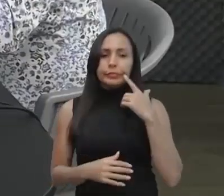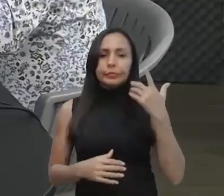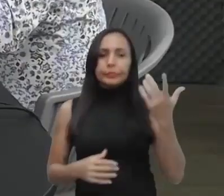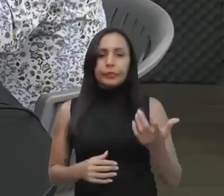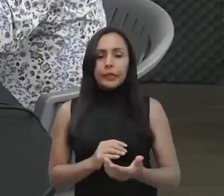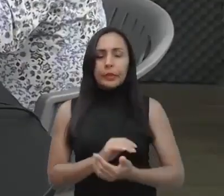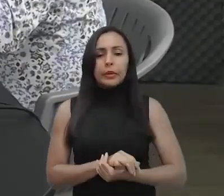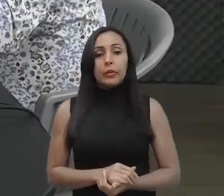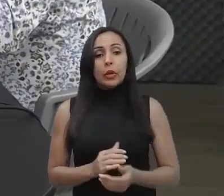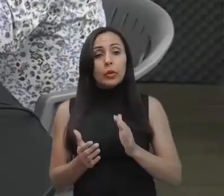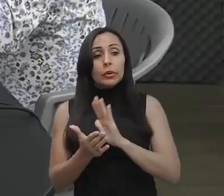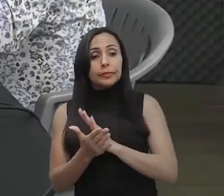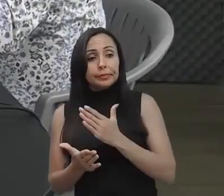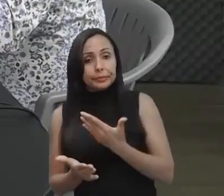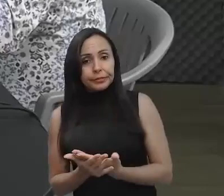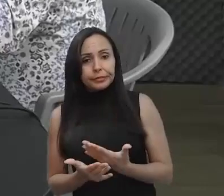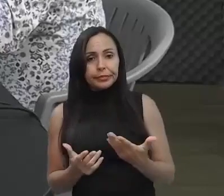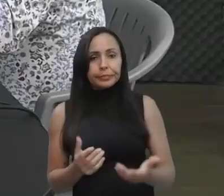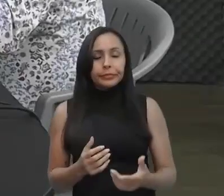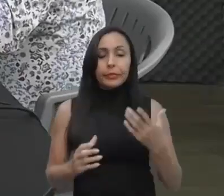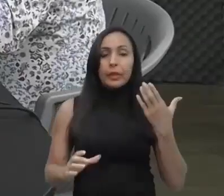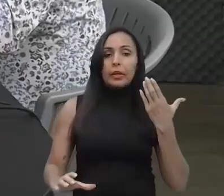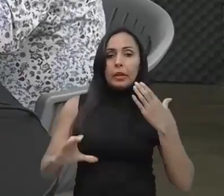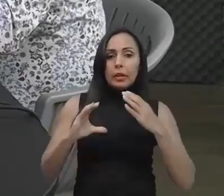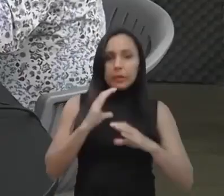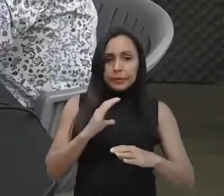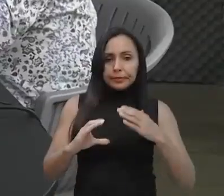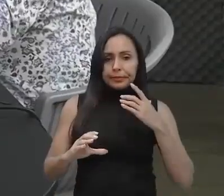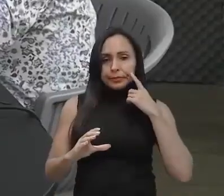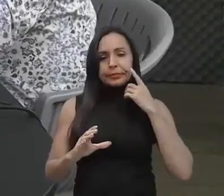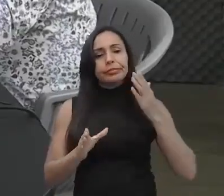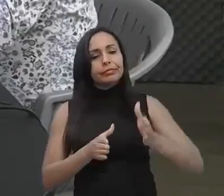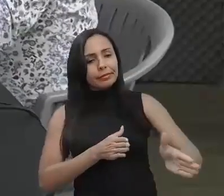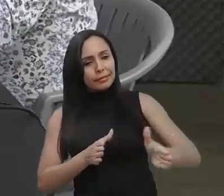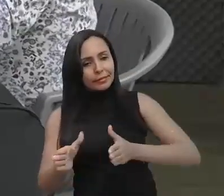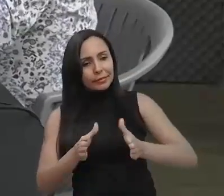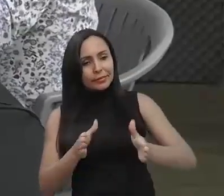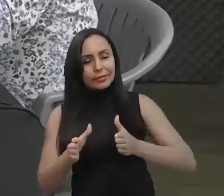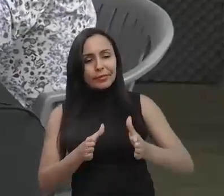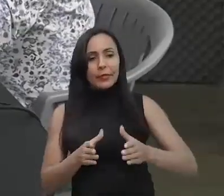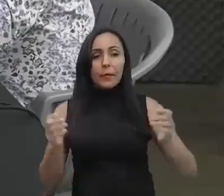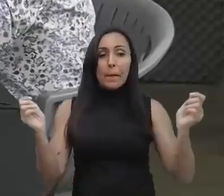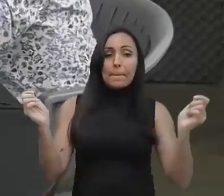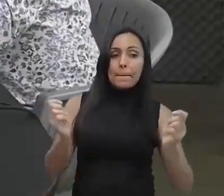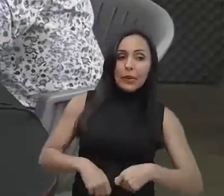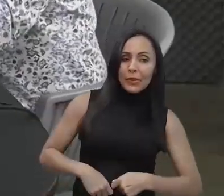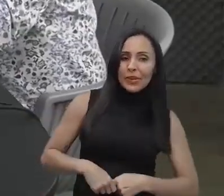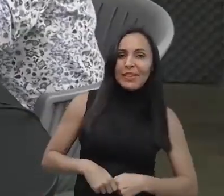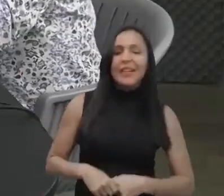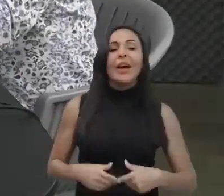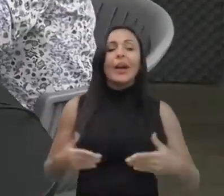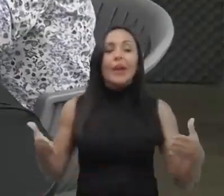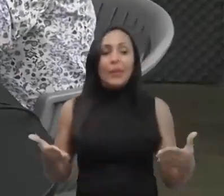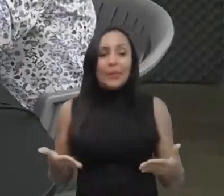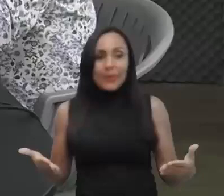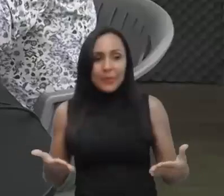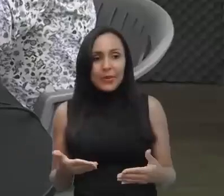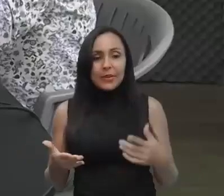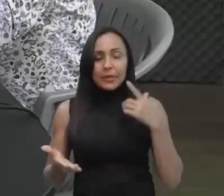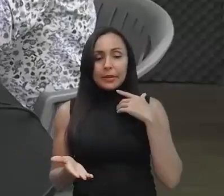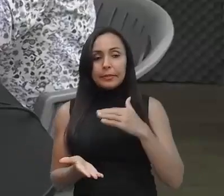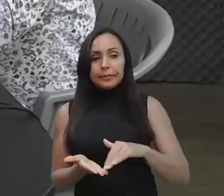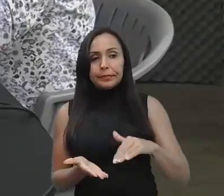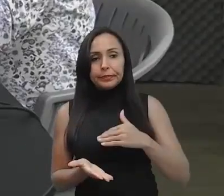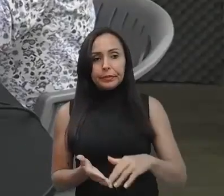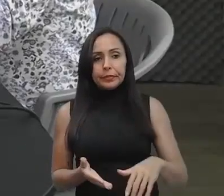entende para que a comunicação da gente seja mais acessível possível Ô Carina me diz uma coisa vocês eh hoje a secretaria de educação é também educação